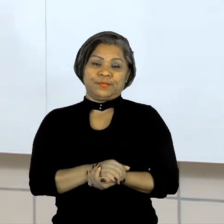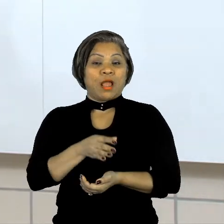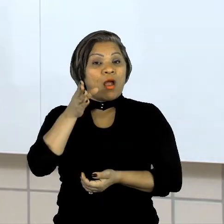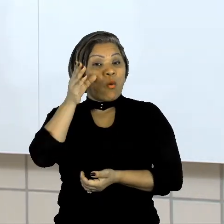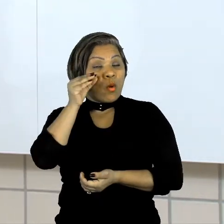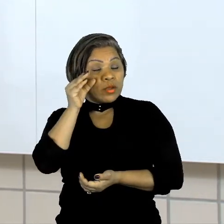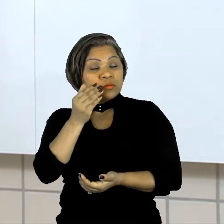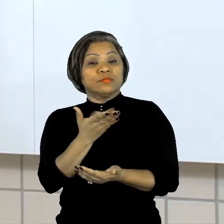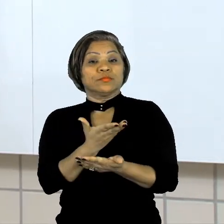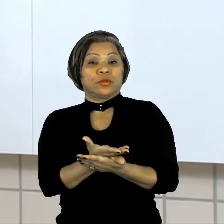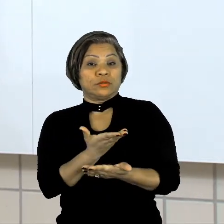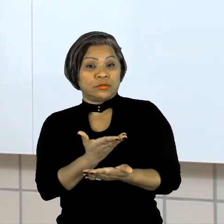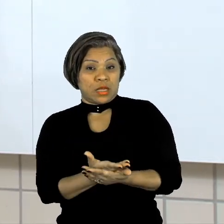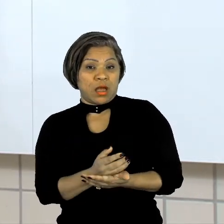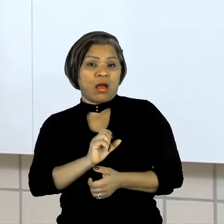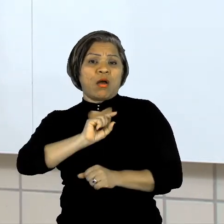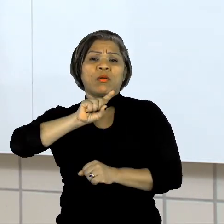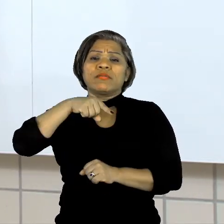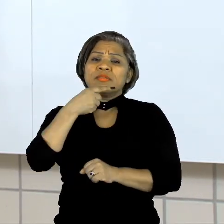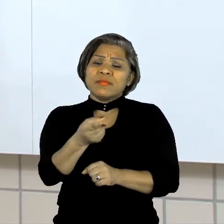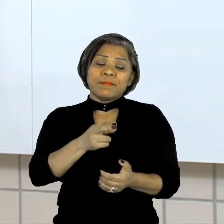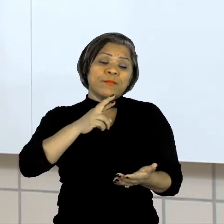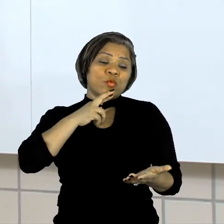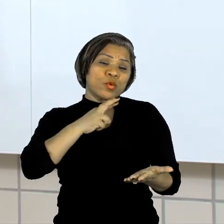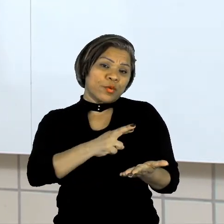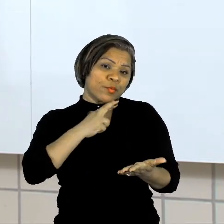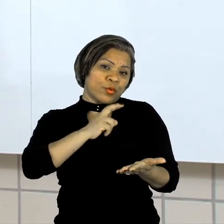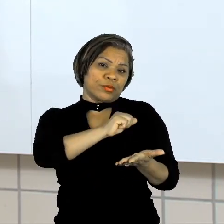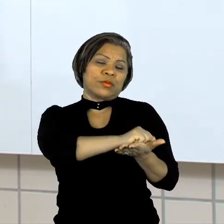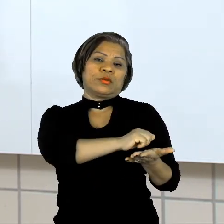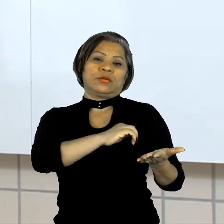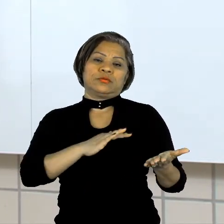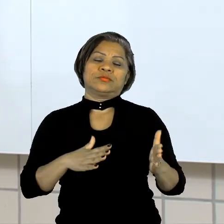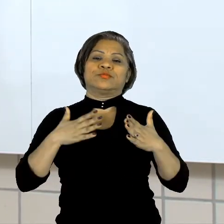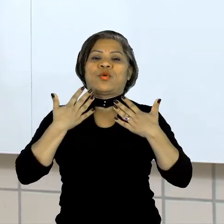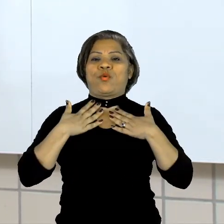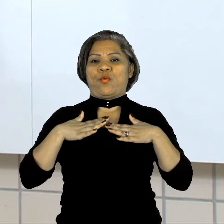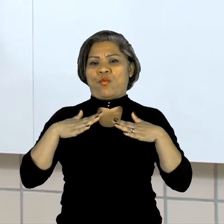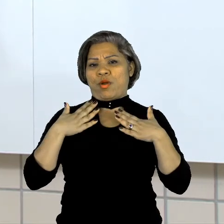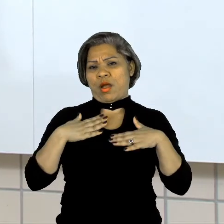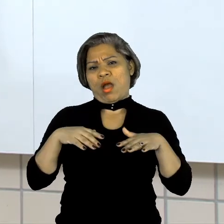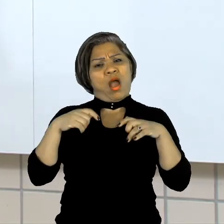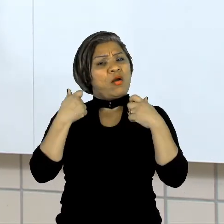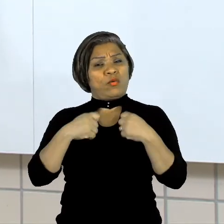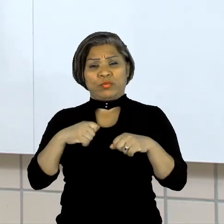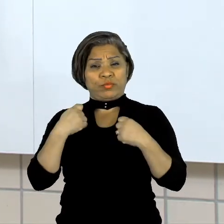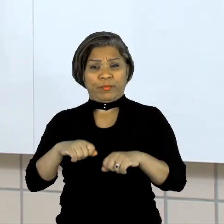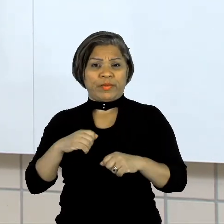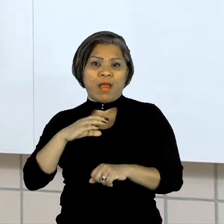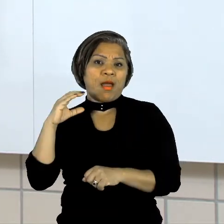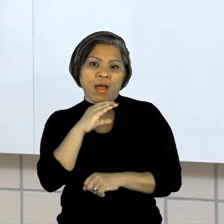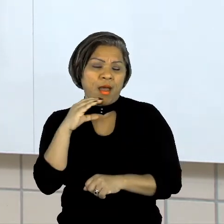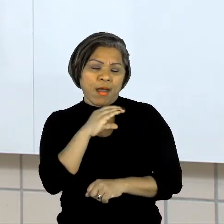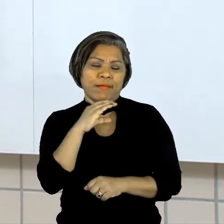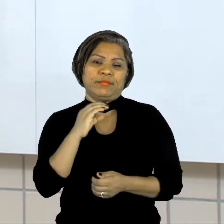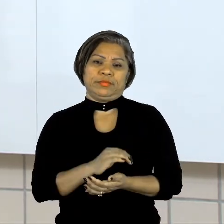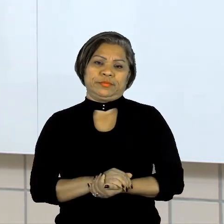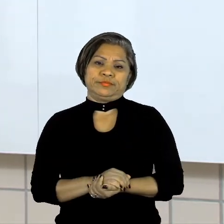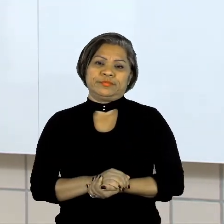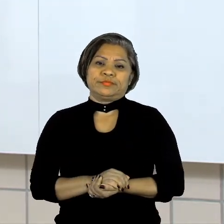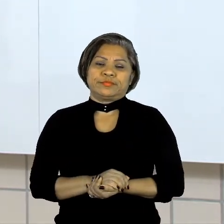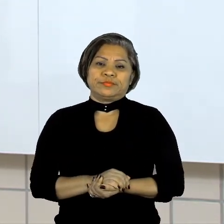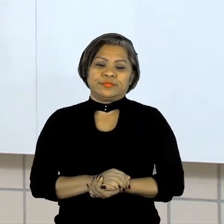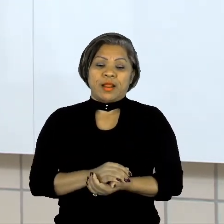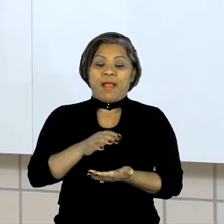vão responder às atividades, ok? Com calma, sem pressa. Eu já dei a dica uma vez, pega